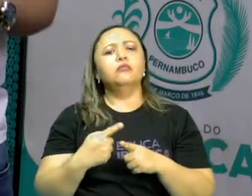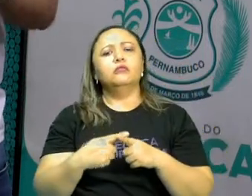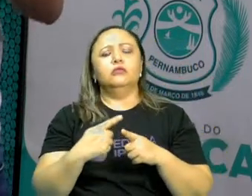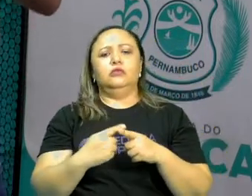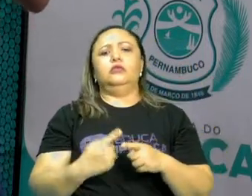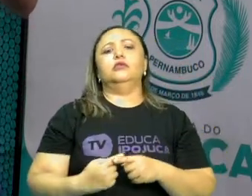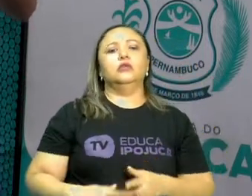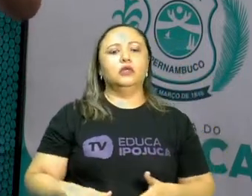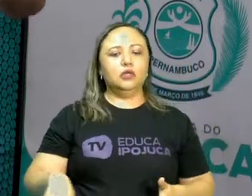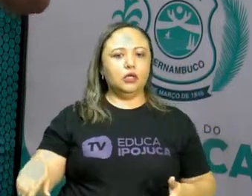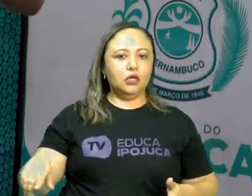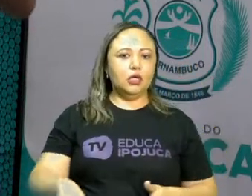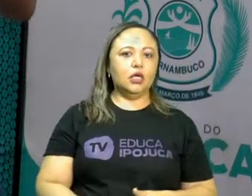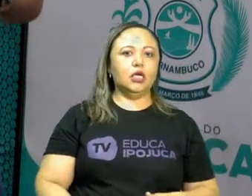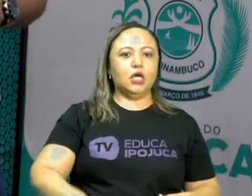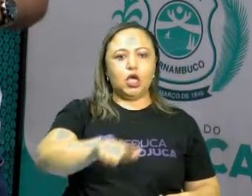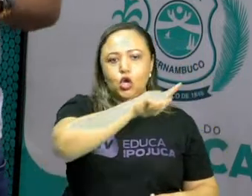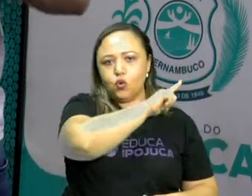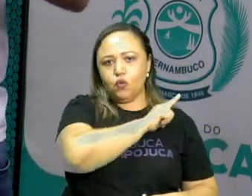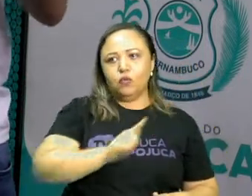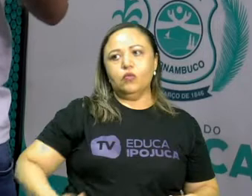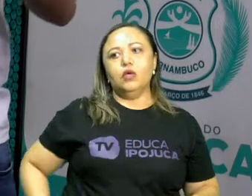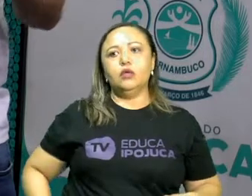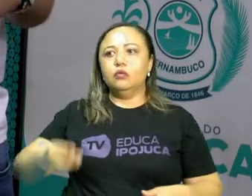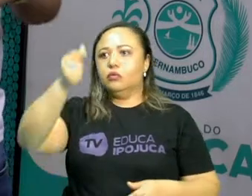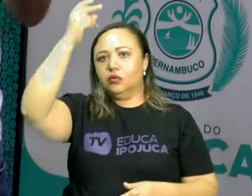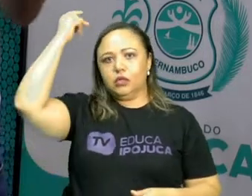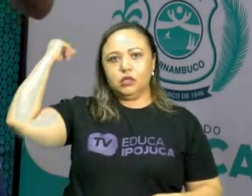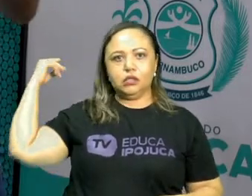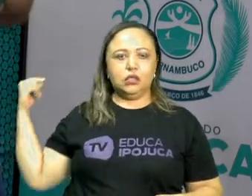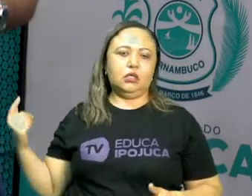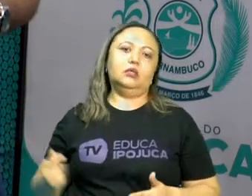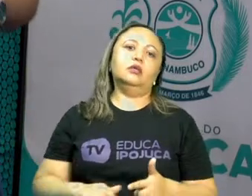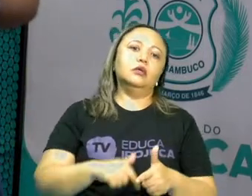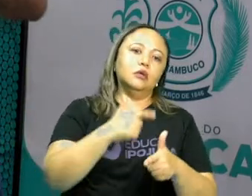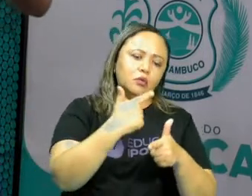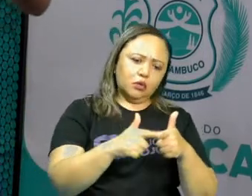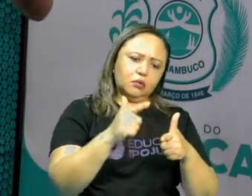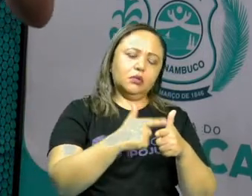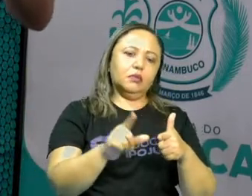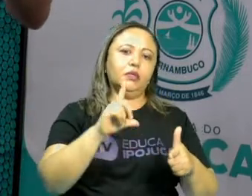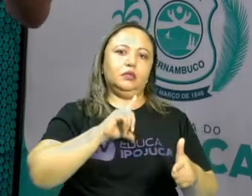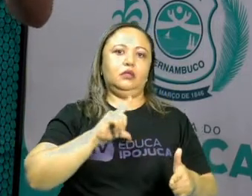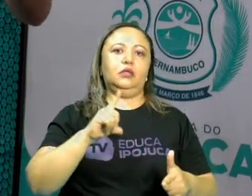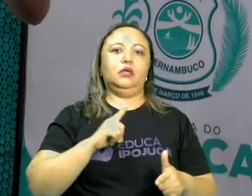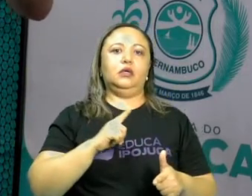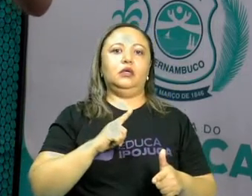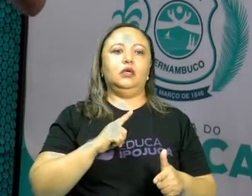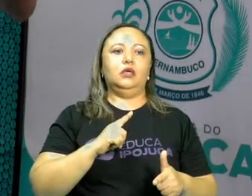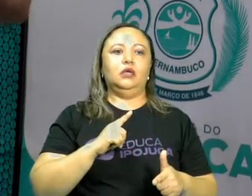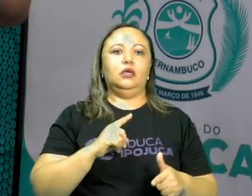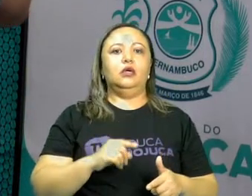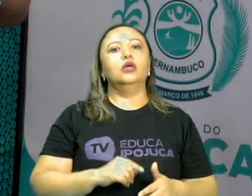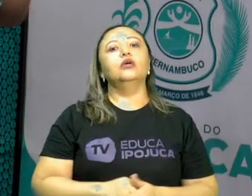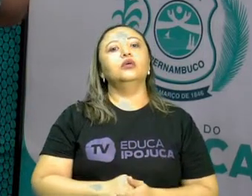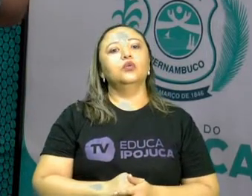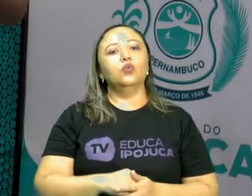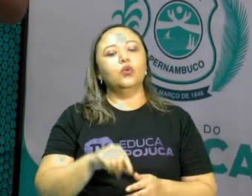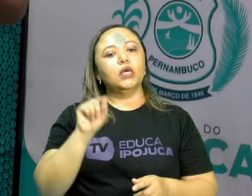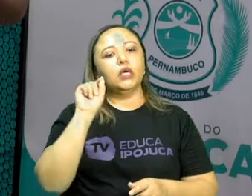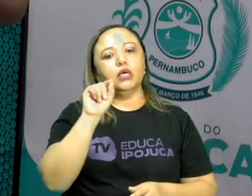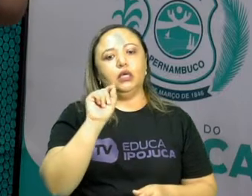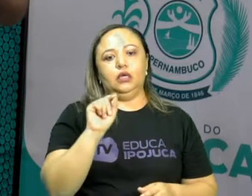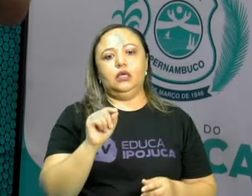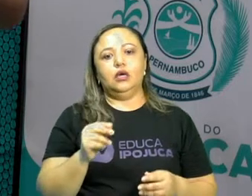abalar aí as monarquias na Europa no final da idade moderna é fósforo burros que levaram essa Quem